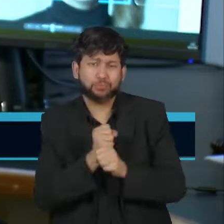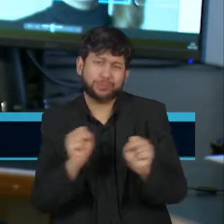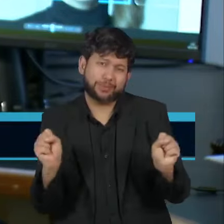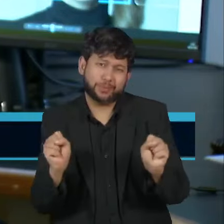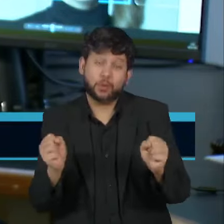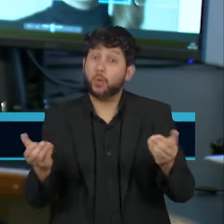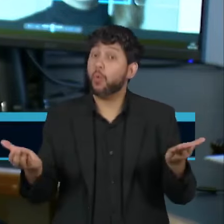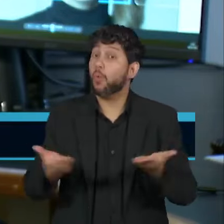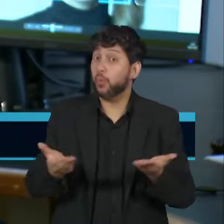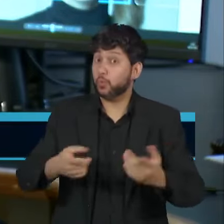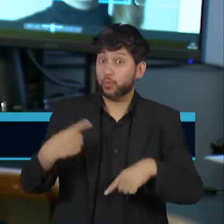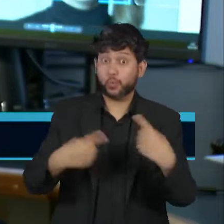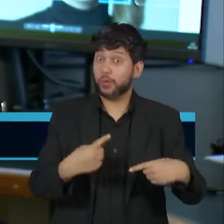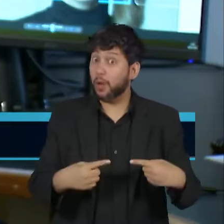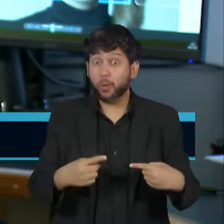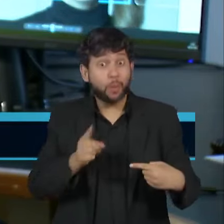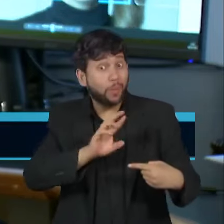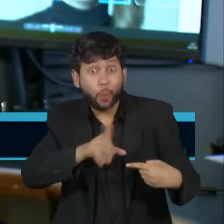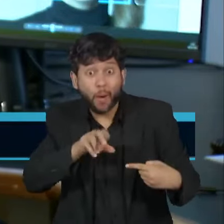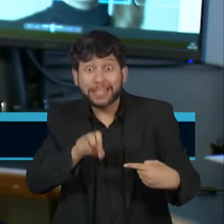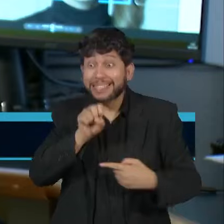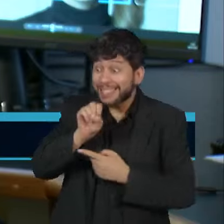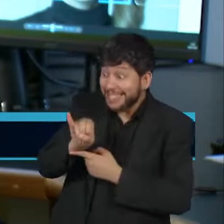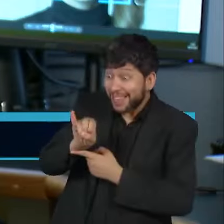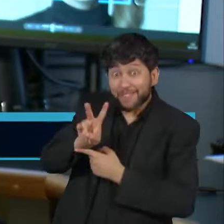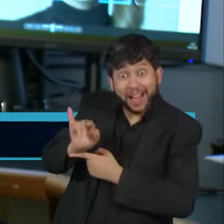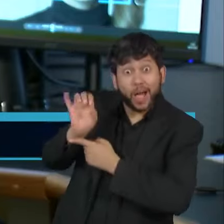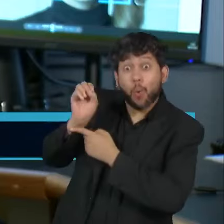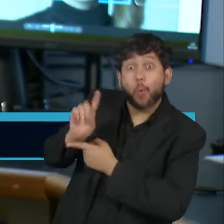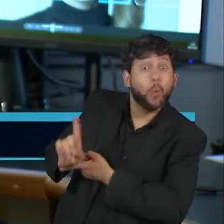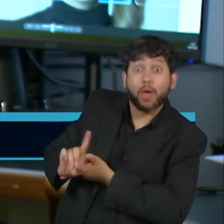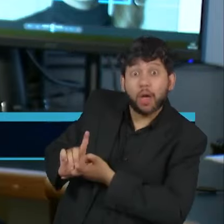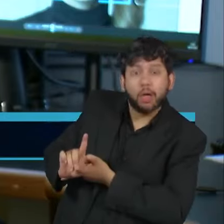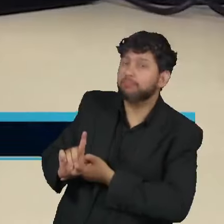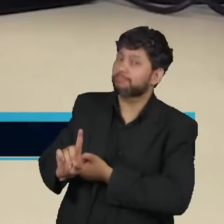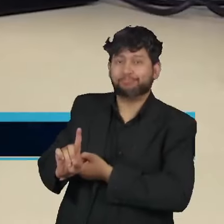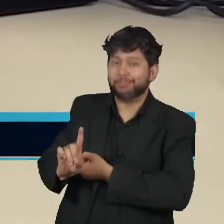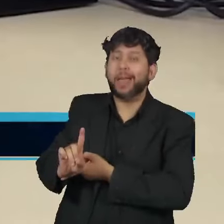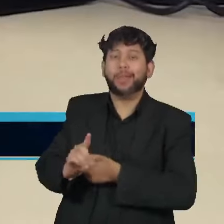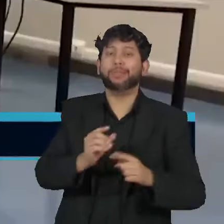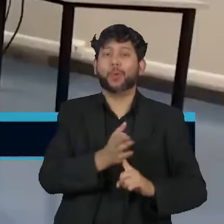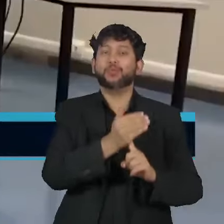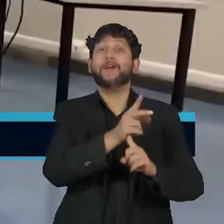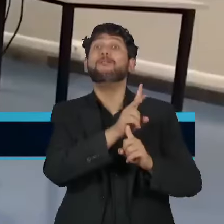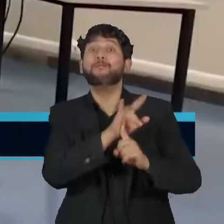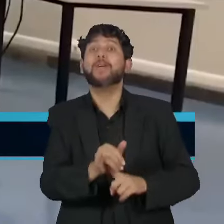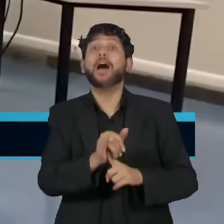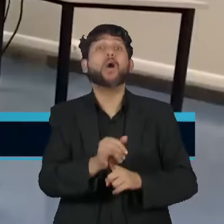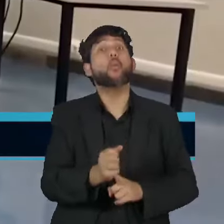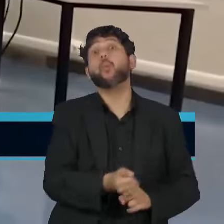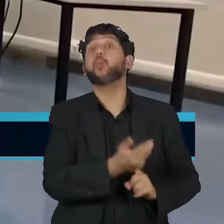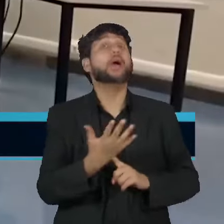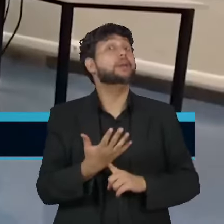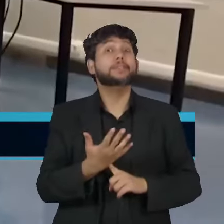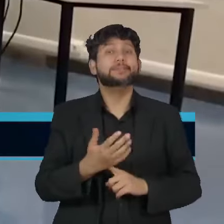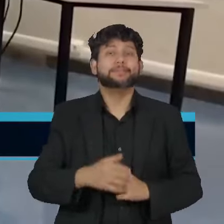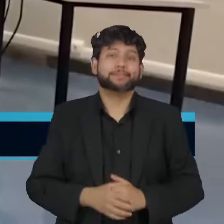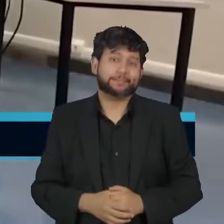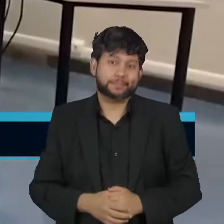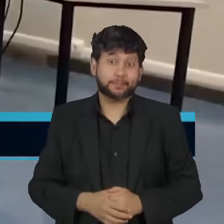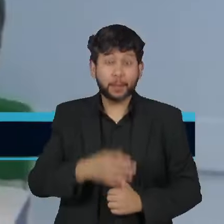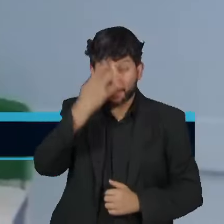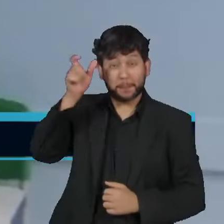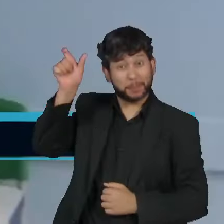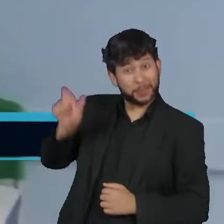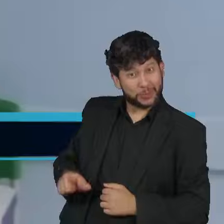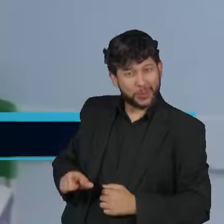não é C mas o quanto a tecnologia vai afetar o processo eleitoral mais que difamar ou melhorar a imagem de um